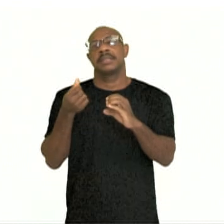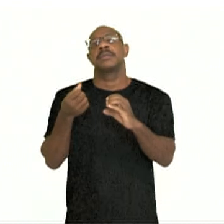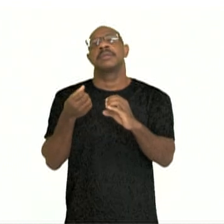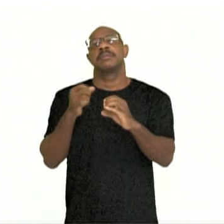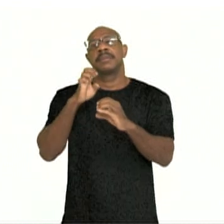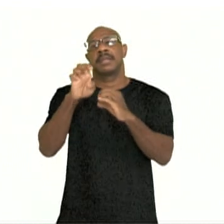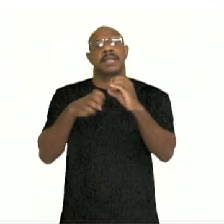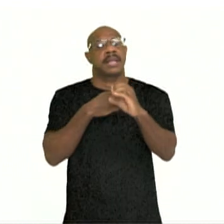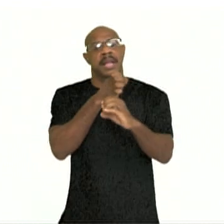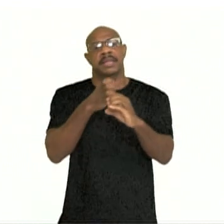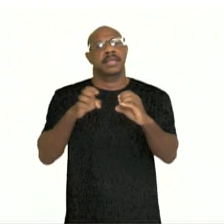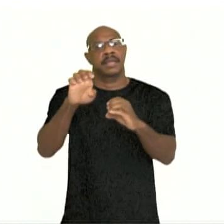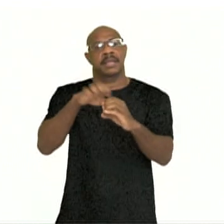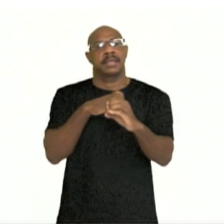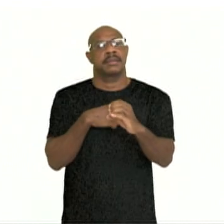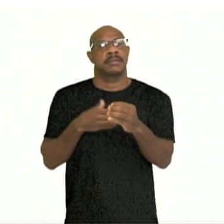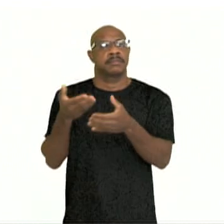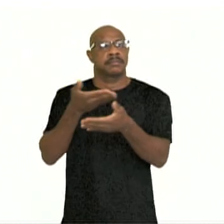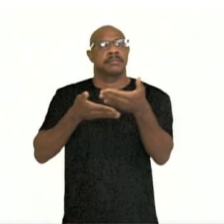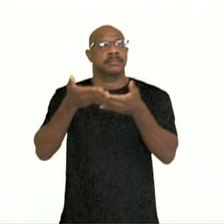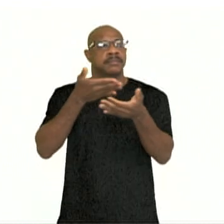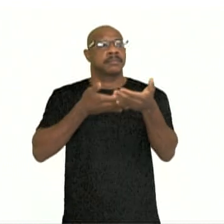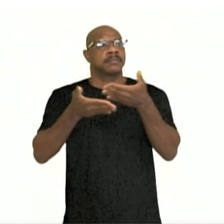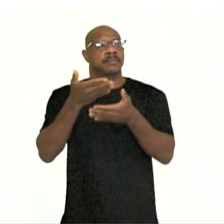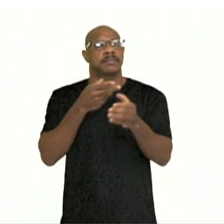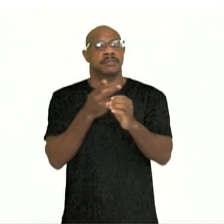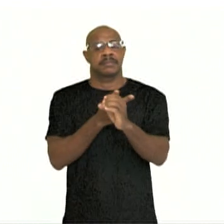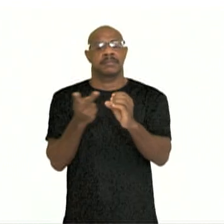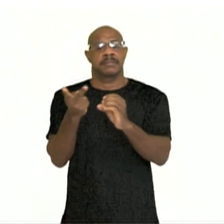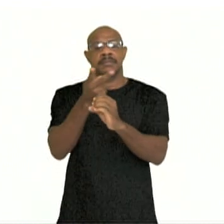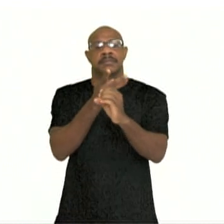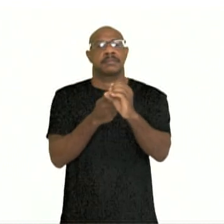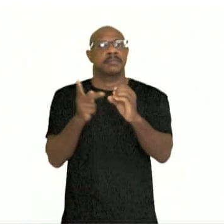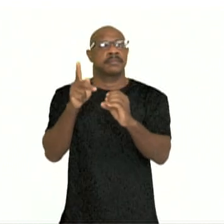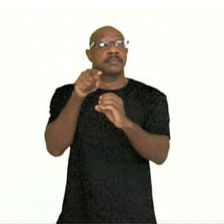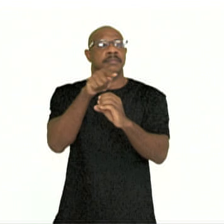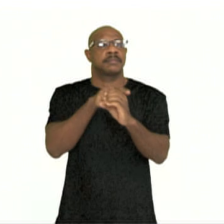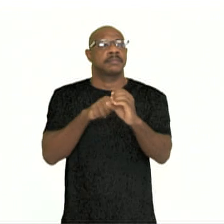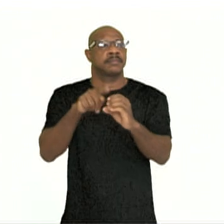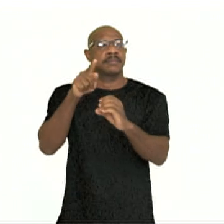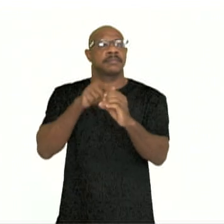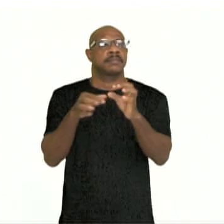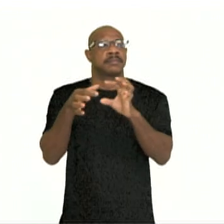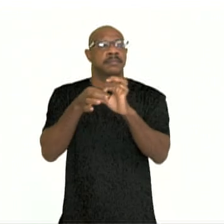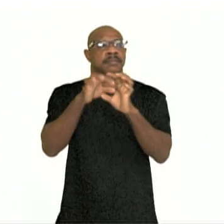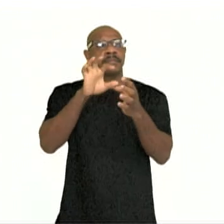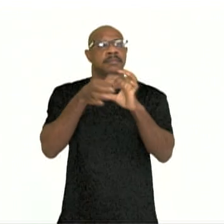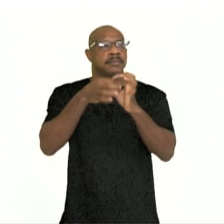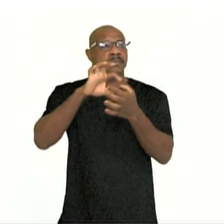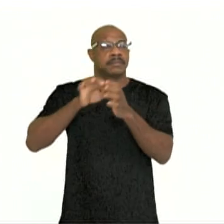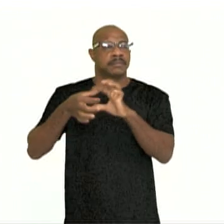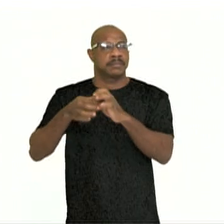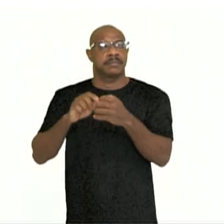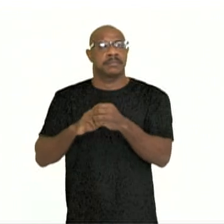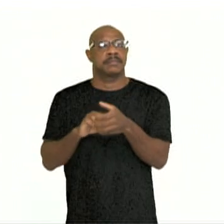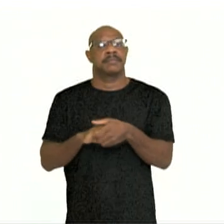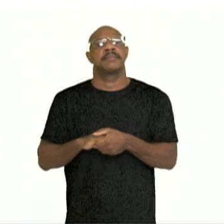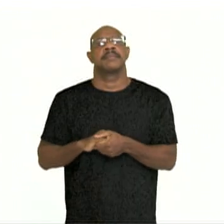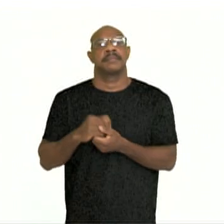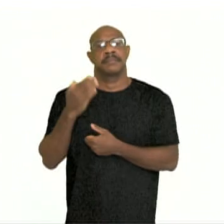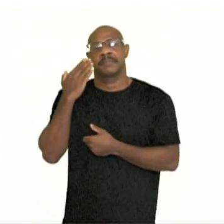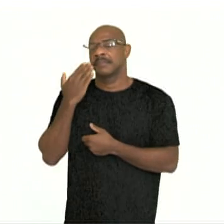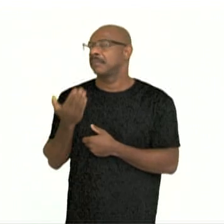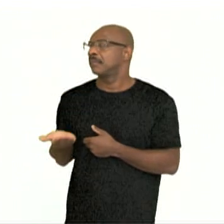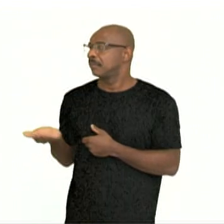E esses elétrons compartilhados entre si e representando a ligação química molecular ou